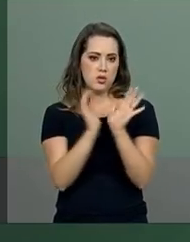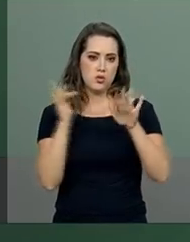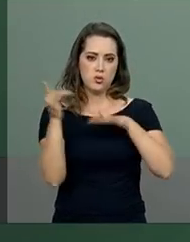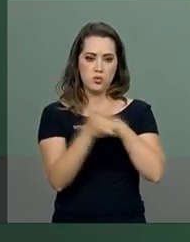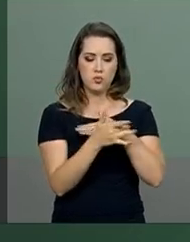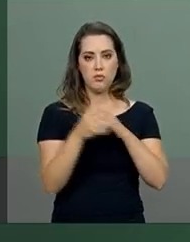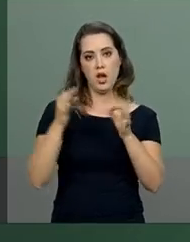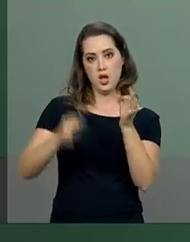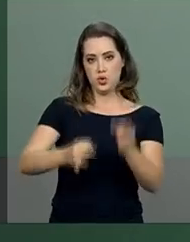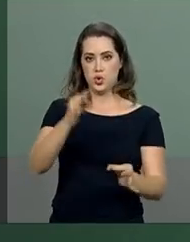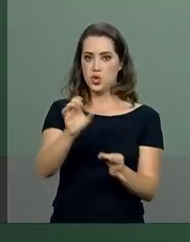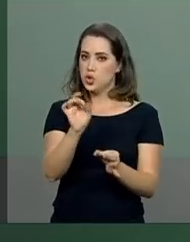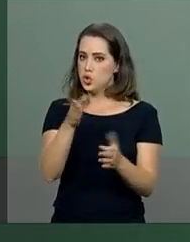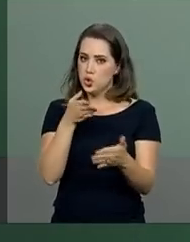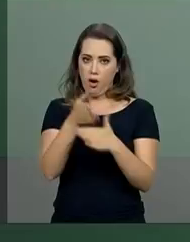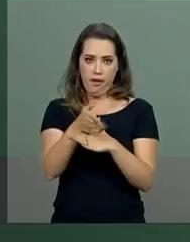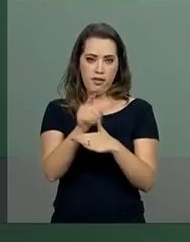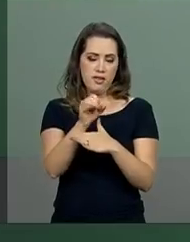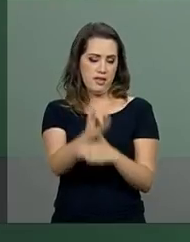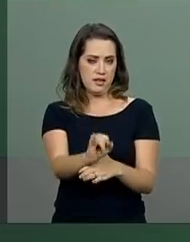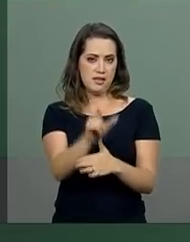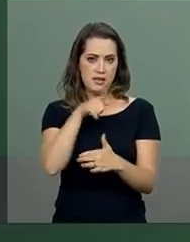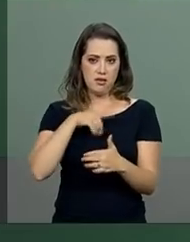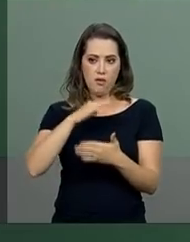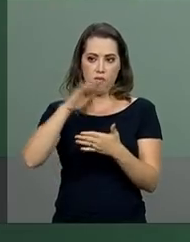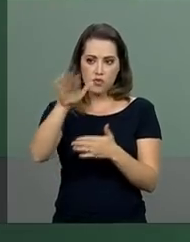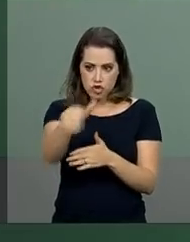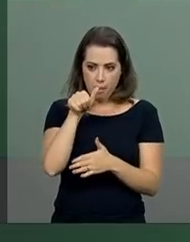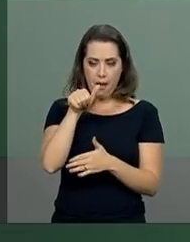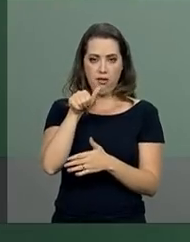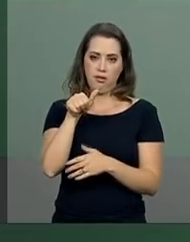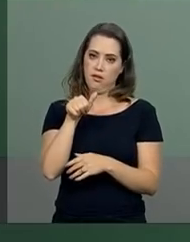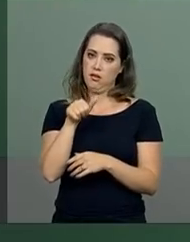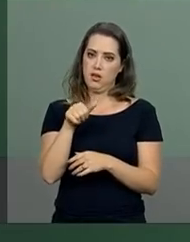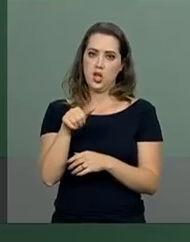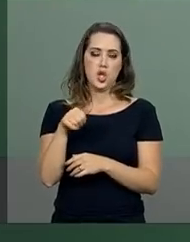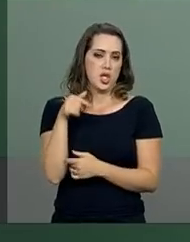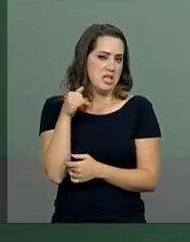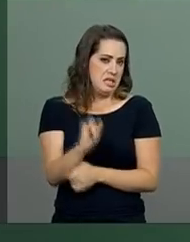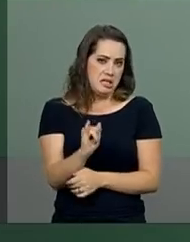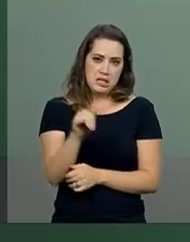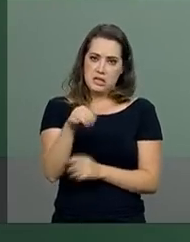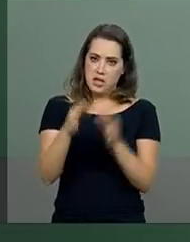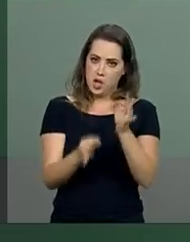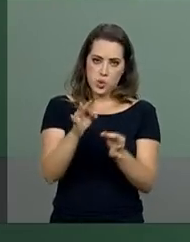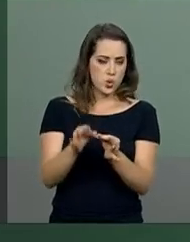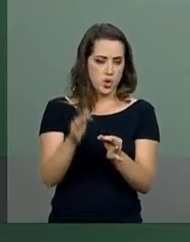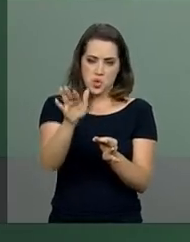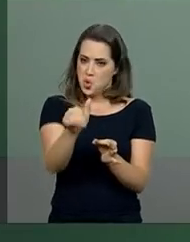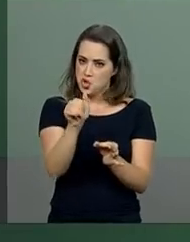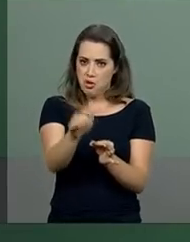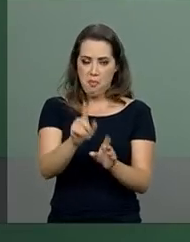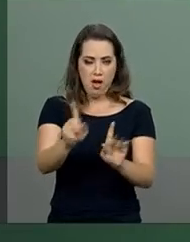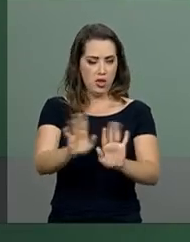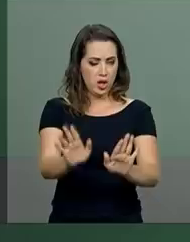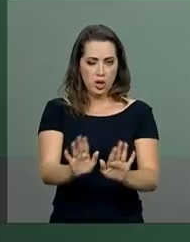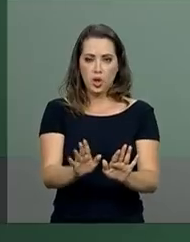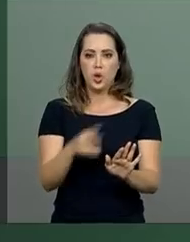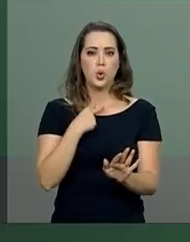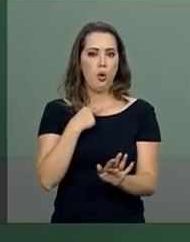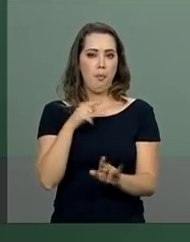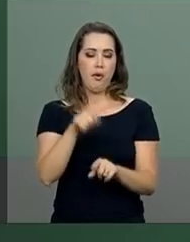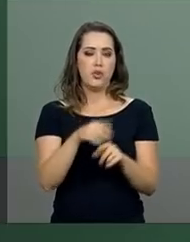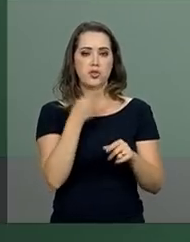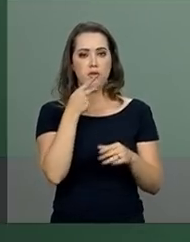ou seja o judiciário não pode agir sem ter um pedido sem ter uma atuação e no que diz respeito à campanha